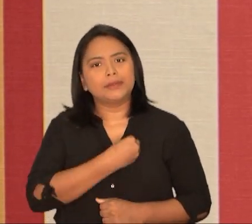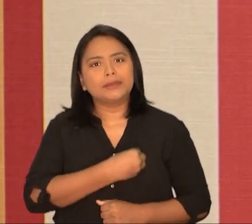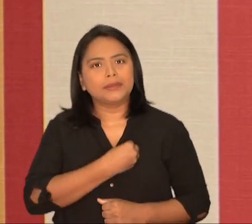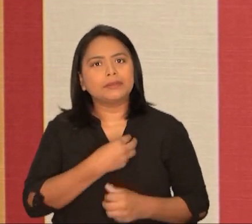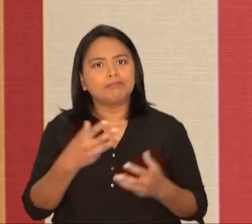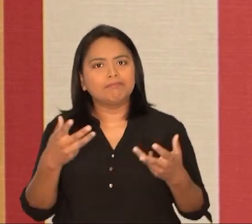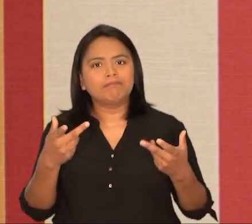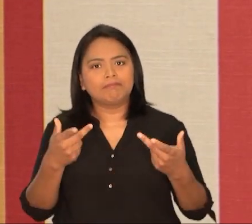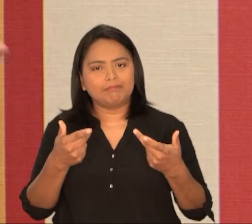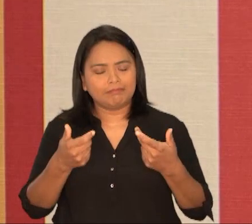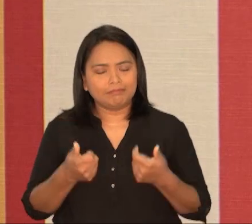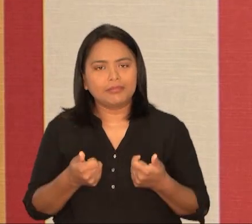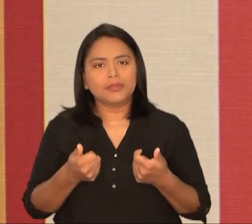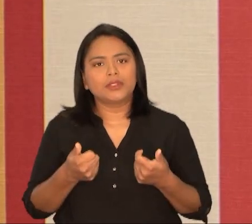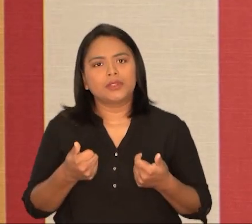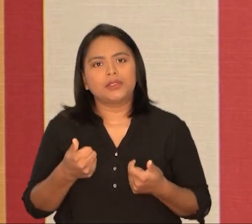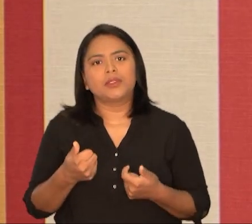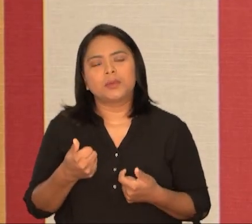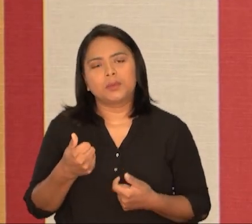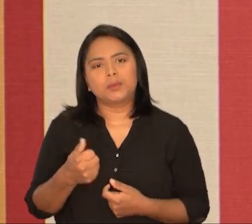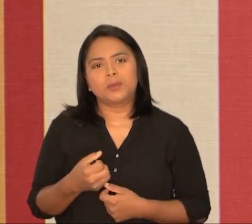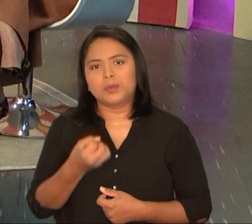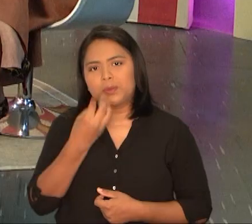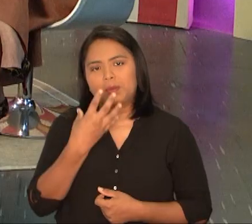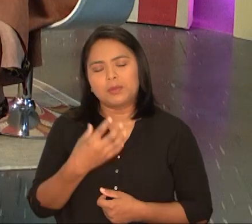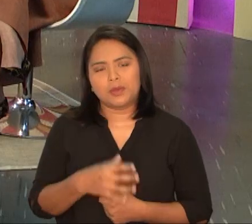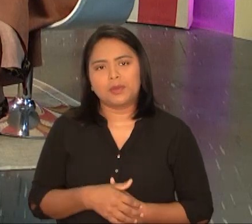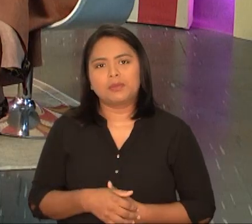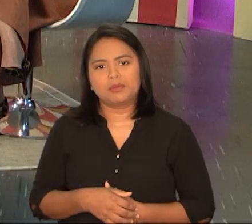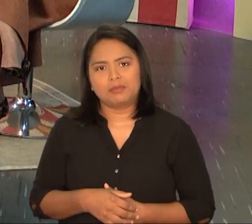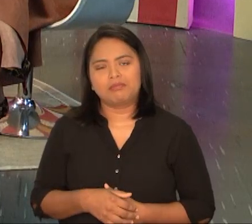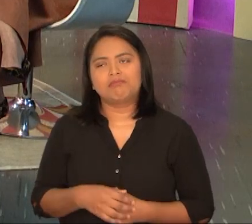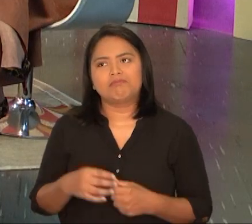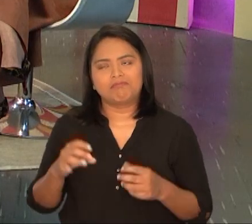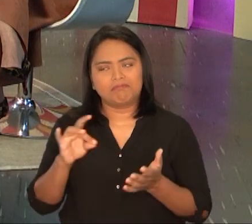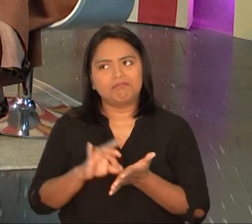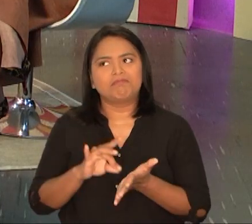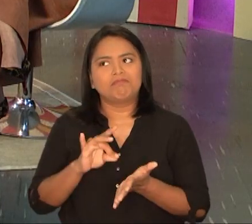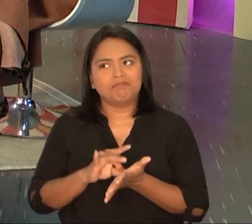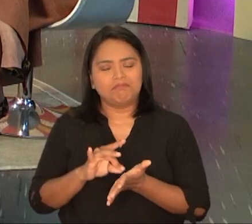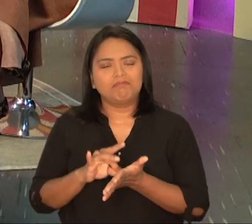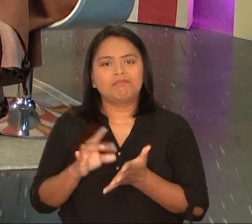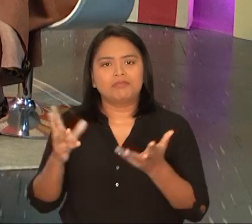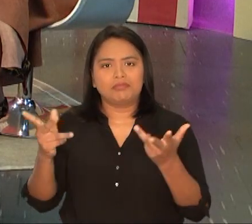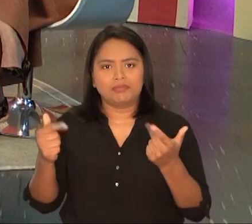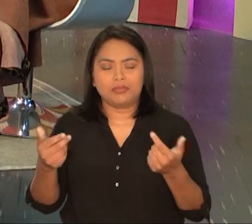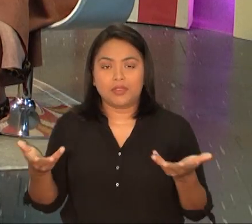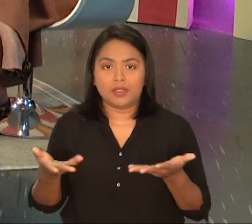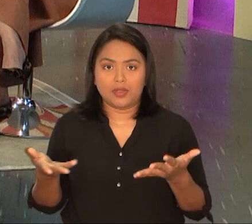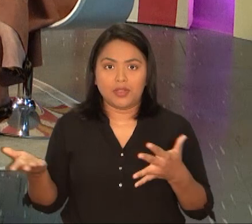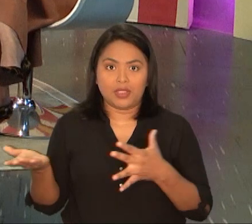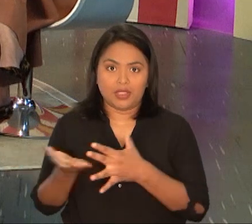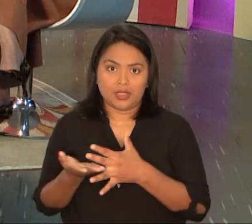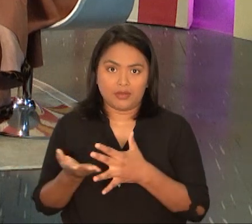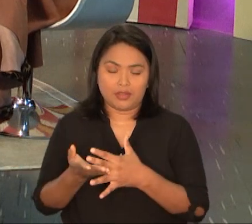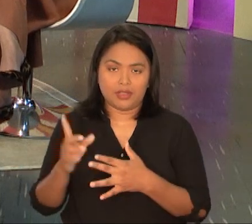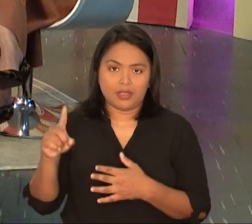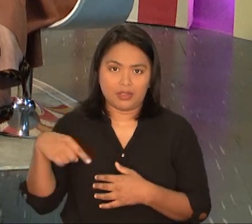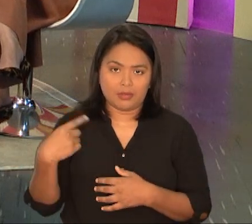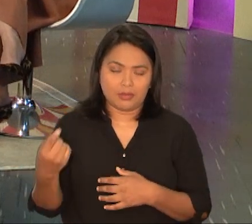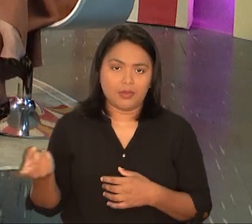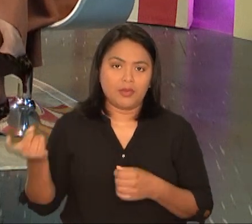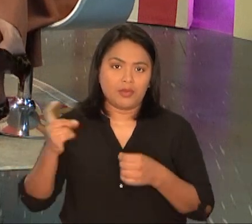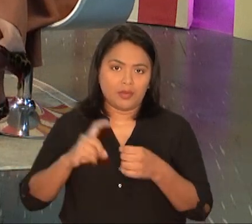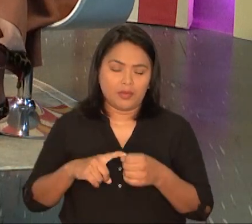vida. Então, foi algo, na minha vida, ainda mais divino. Entendi. Realmente muito divino, Jéssica. A gente vai a um breve intervalo, volta